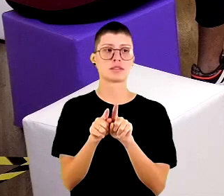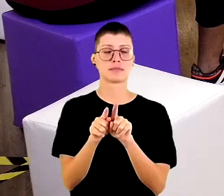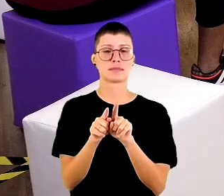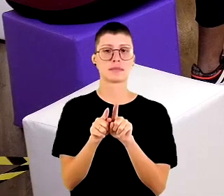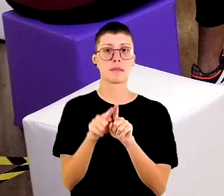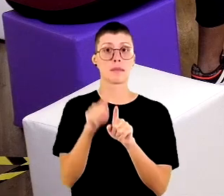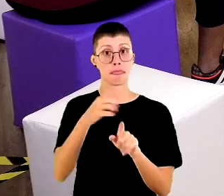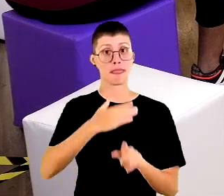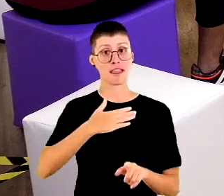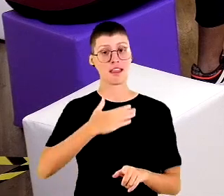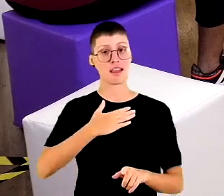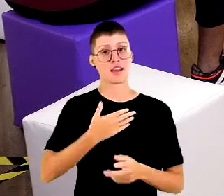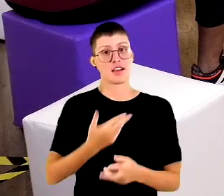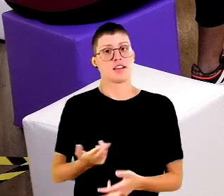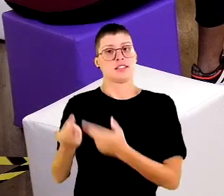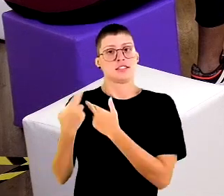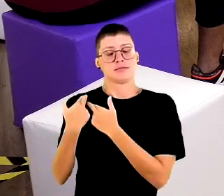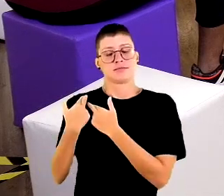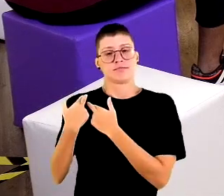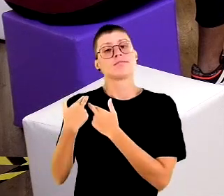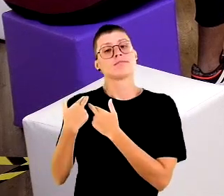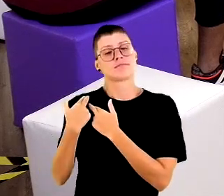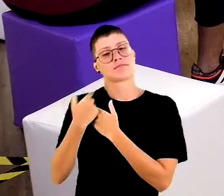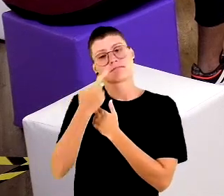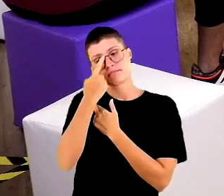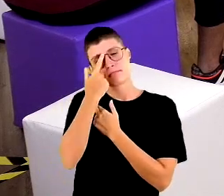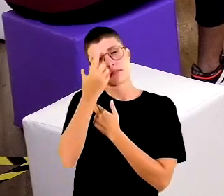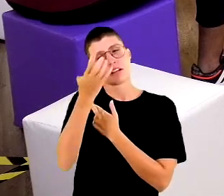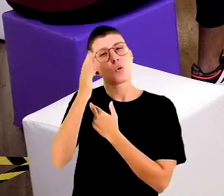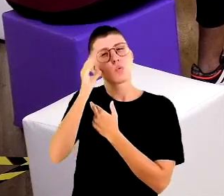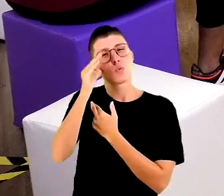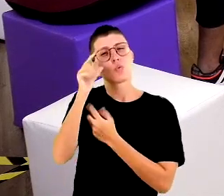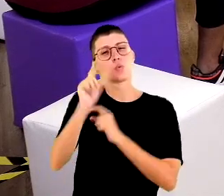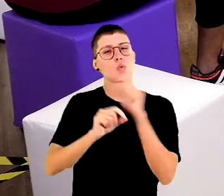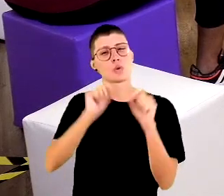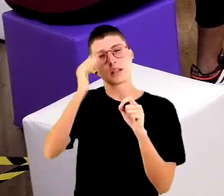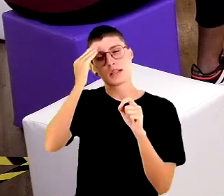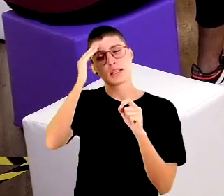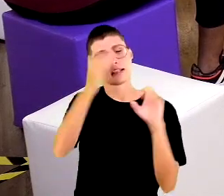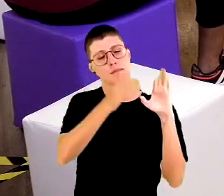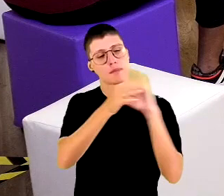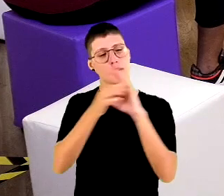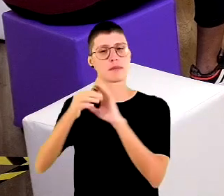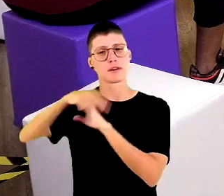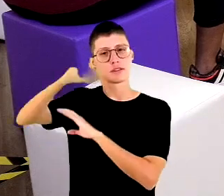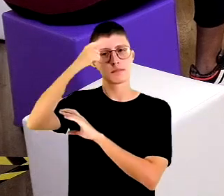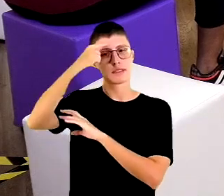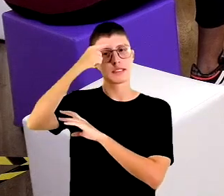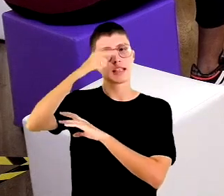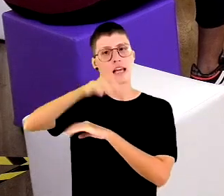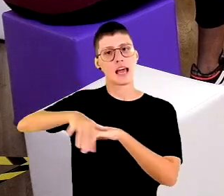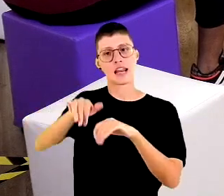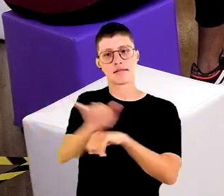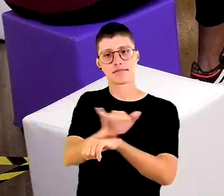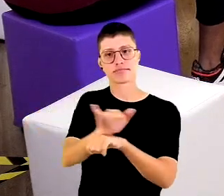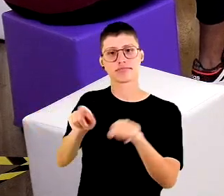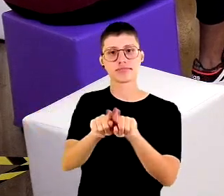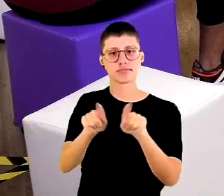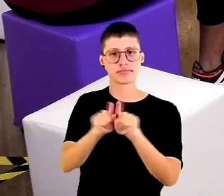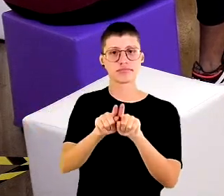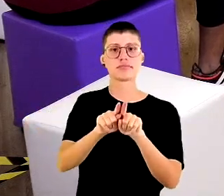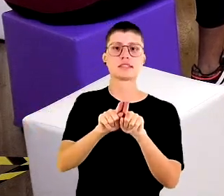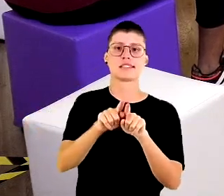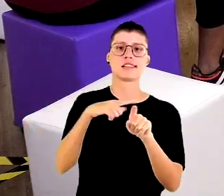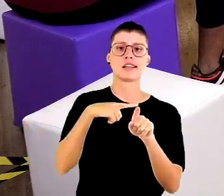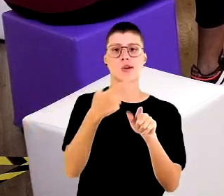Yuri. Maurício, eu queria entender um pouco contigo, pensando um pouquinho no mercado de startups, a gente vê fintech, agir fintech, talvez